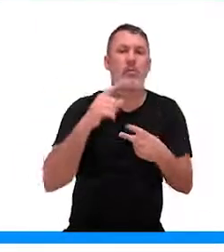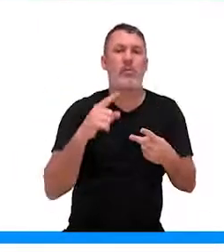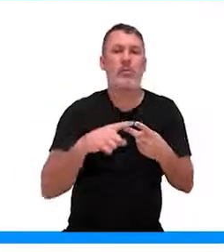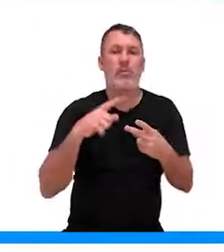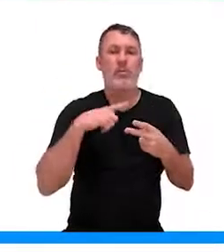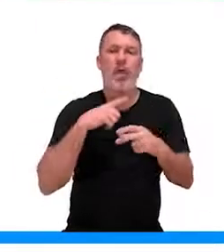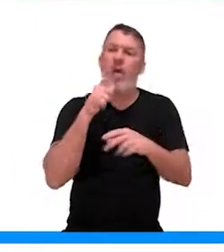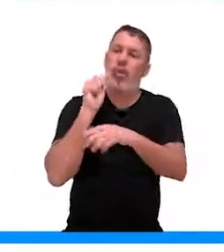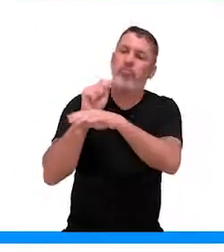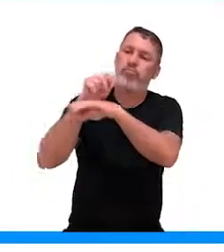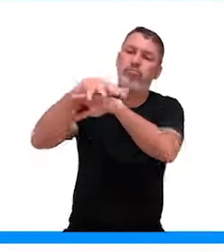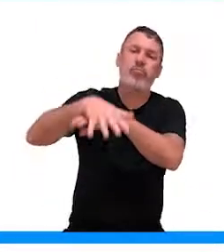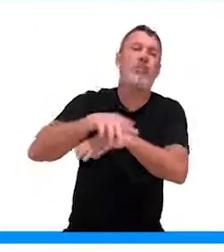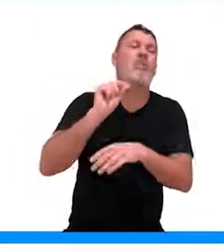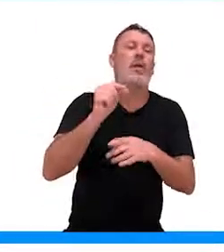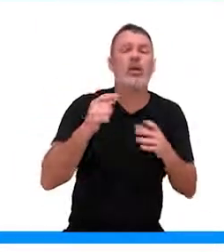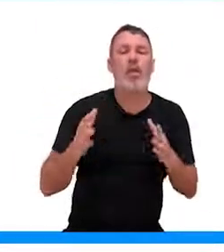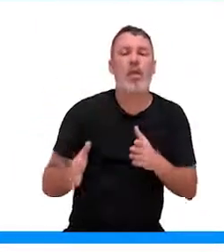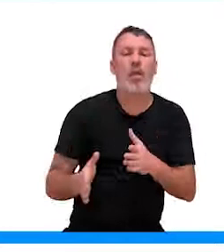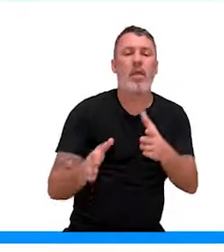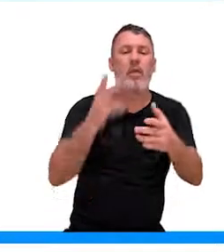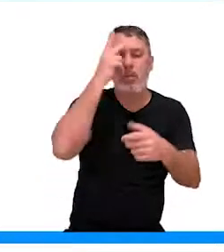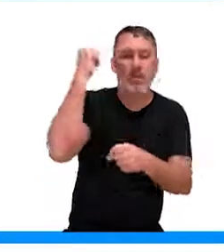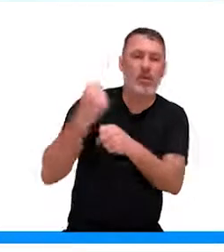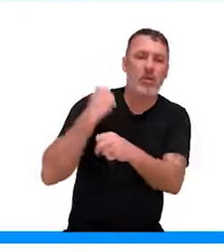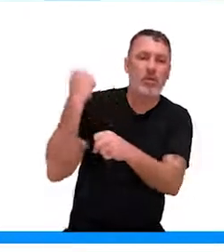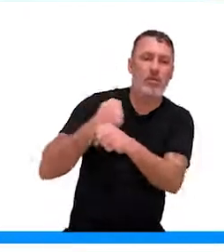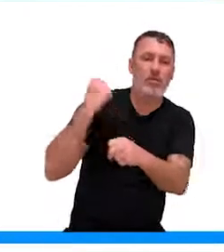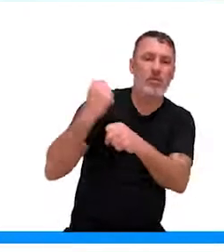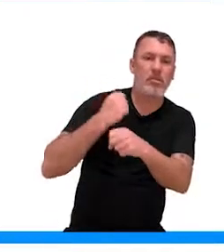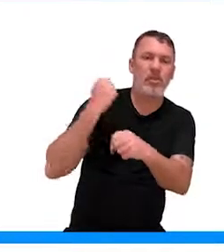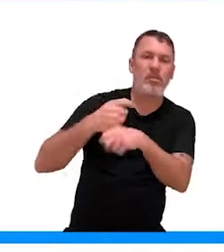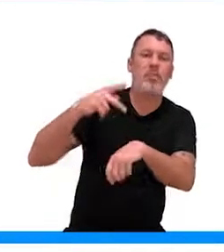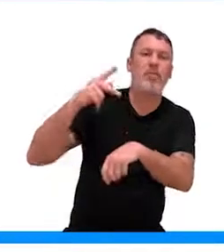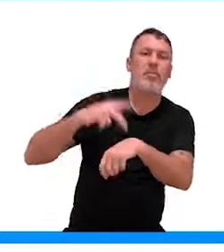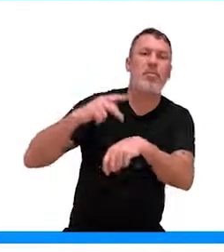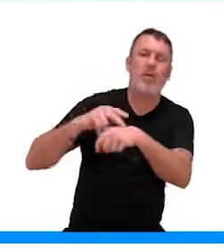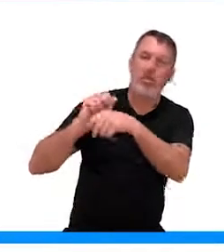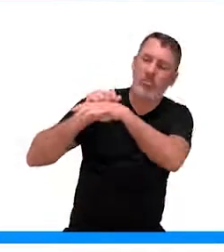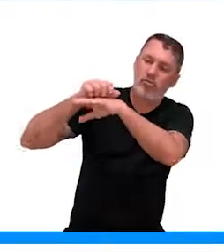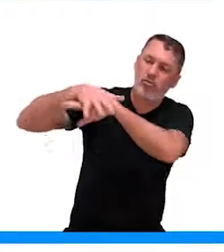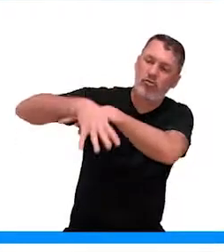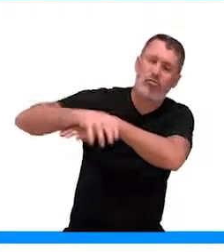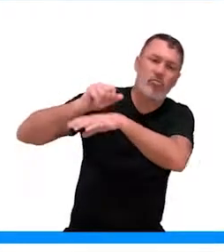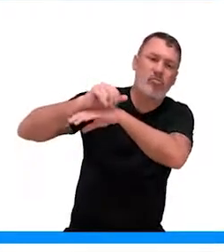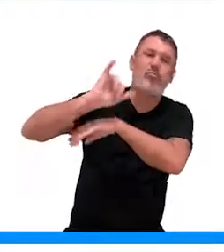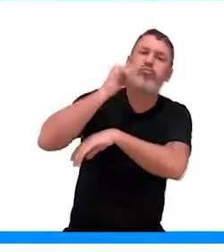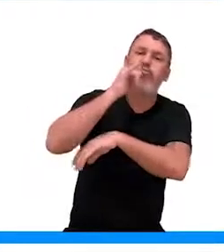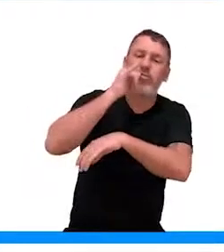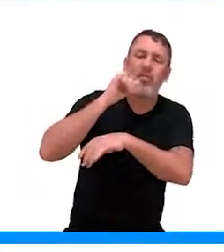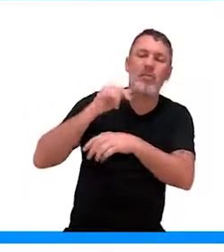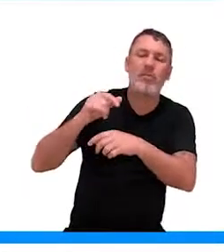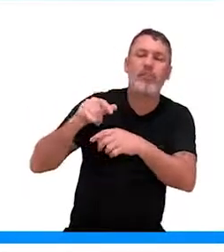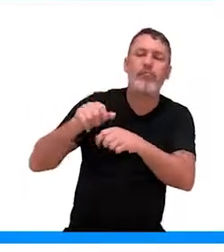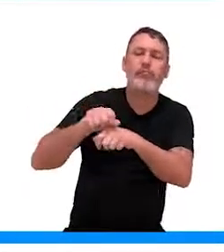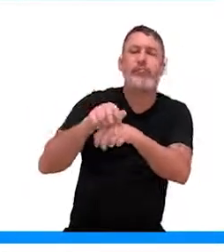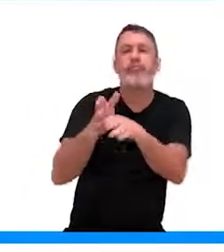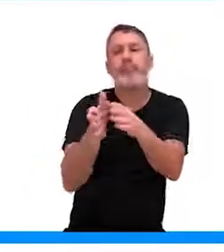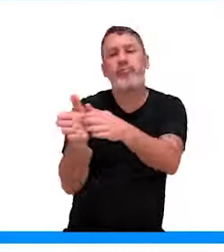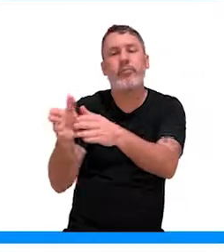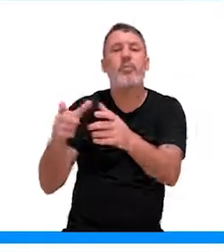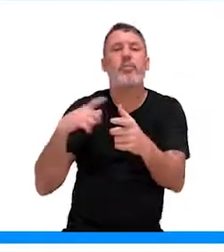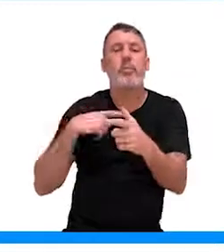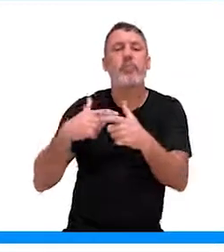têm relação de fato com as forças sísmicas do nosso planeta. Os vulcânicos, claro,